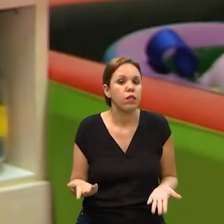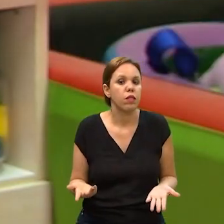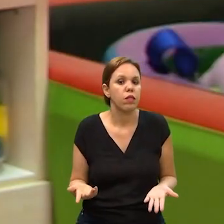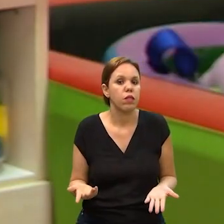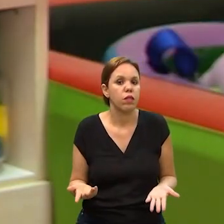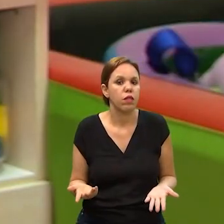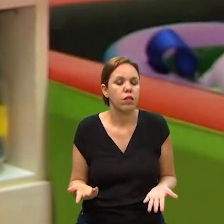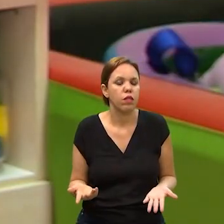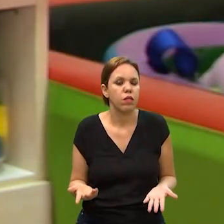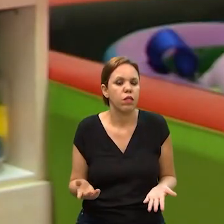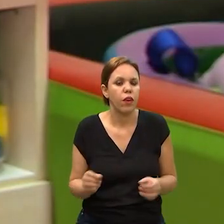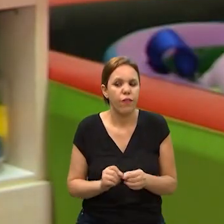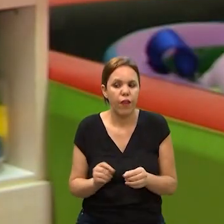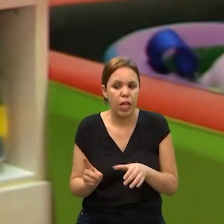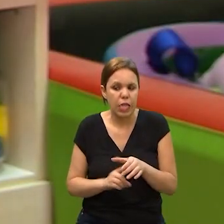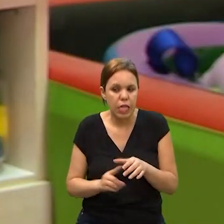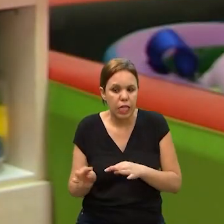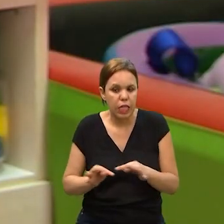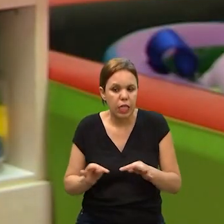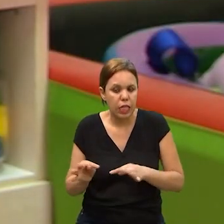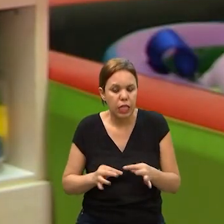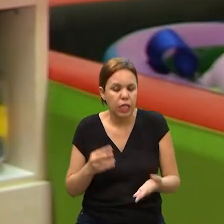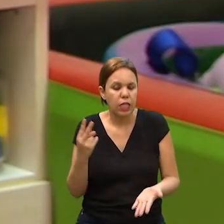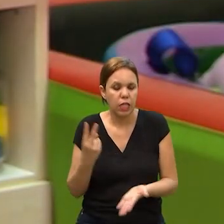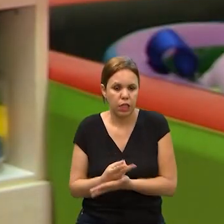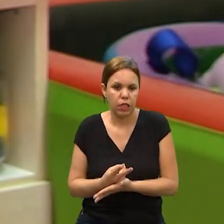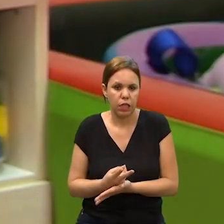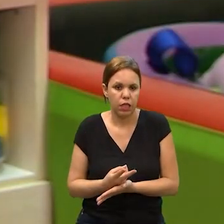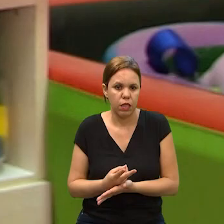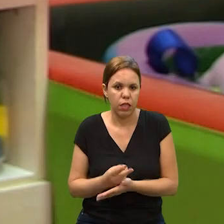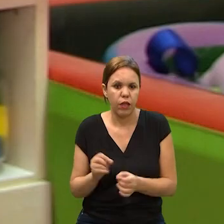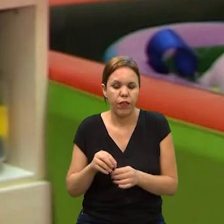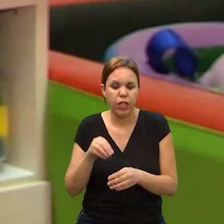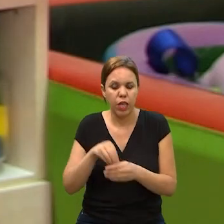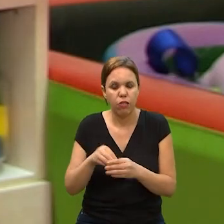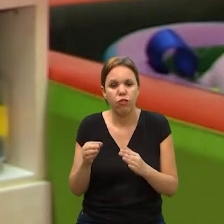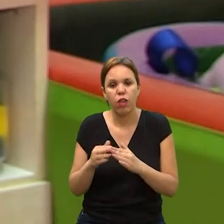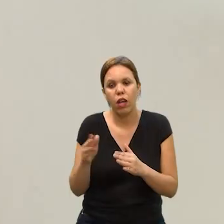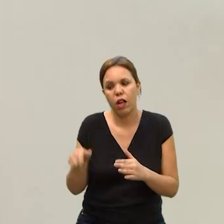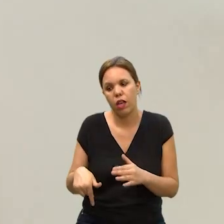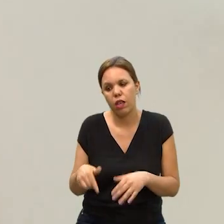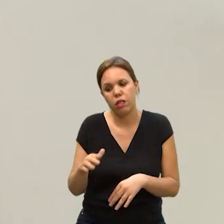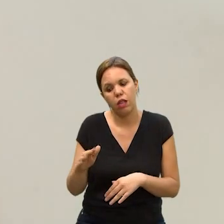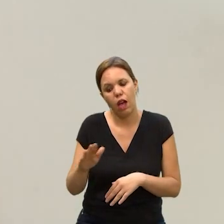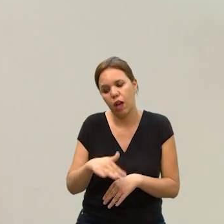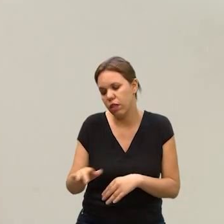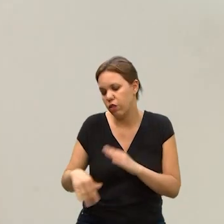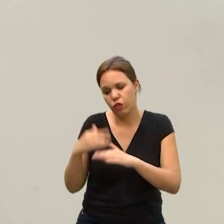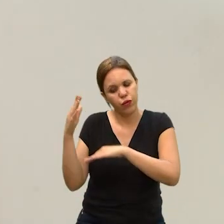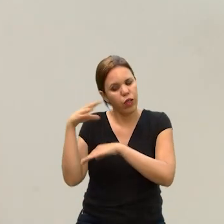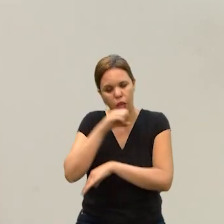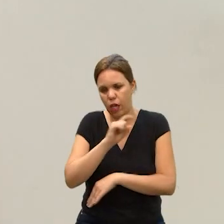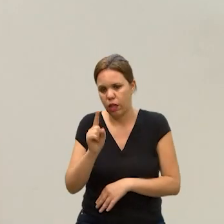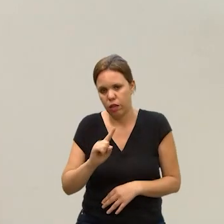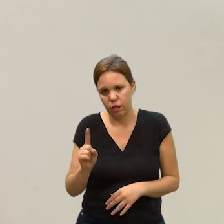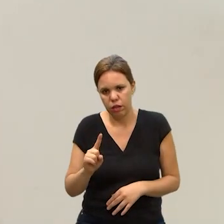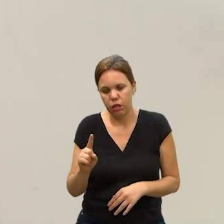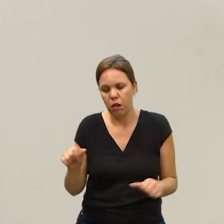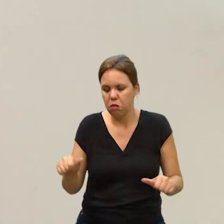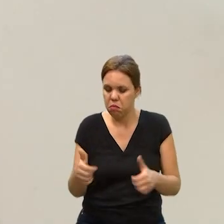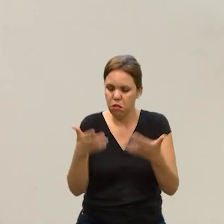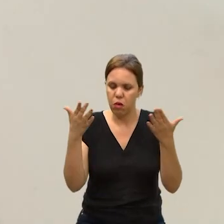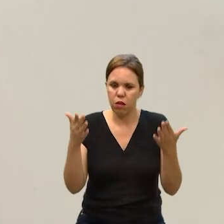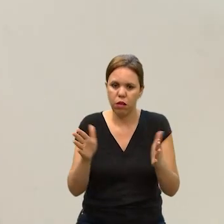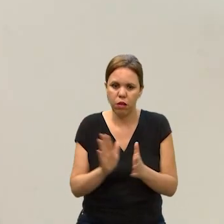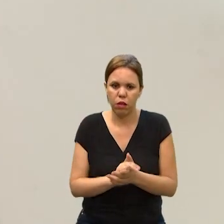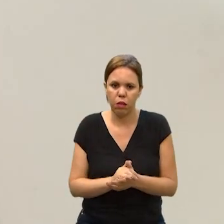que se faz em casa e essa criança não se desenvolve tão rapidamente ou tão positivamente quanto deveria. Você vive isso